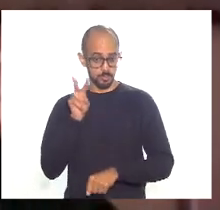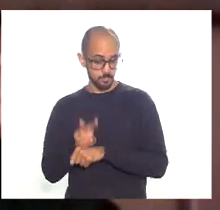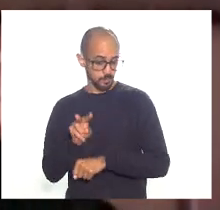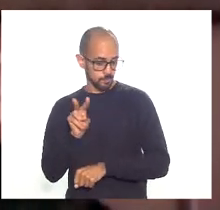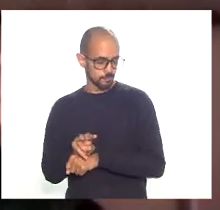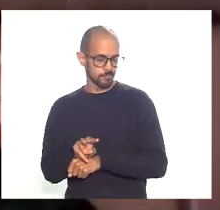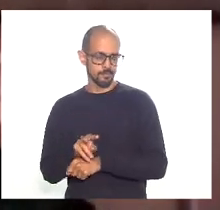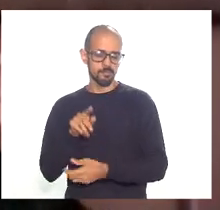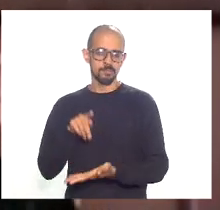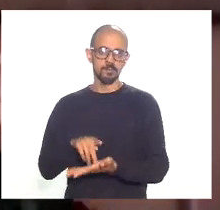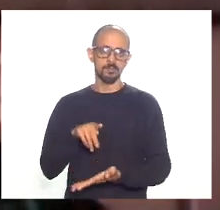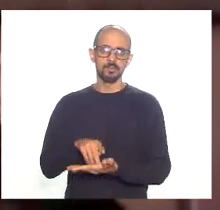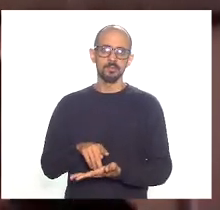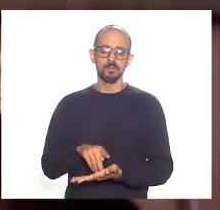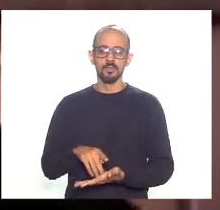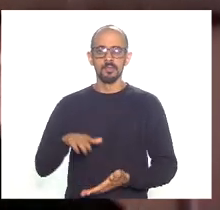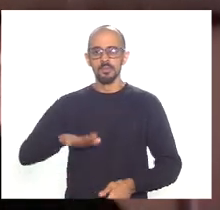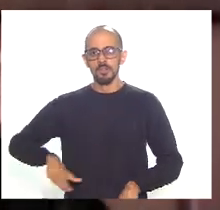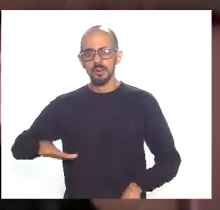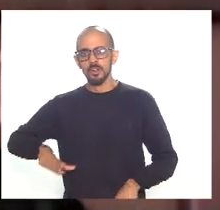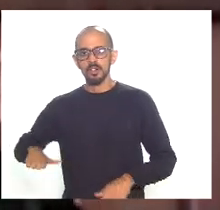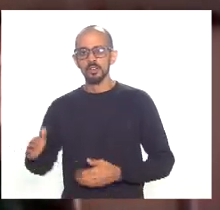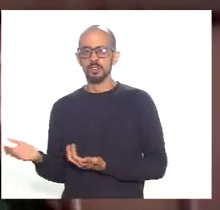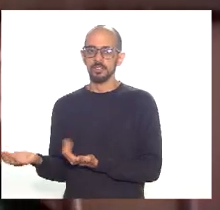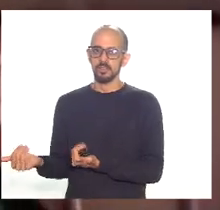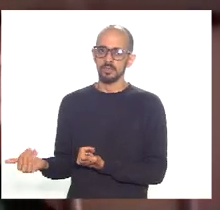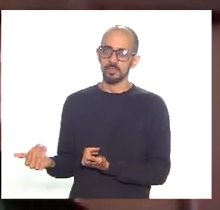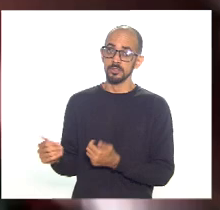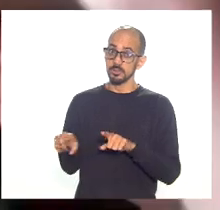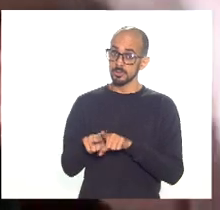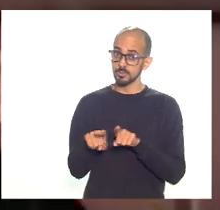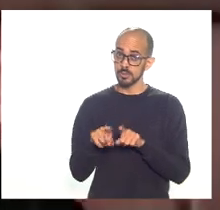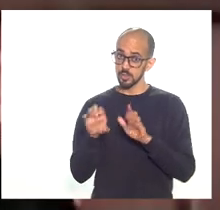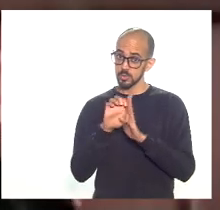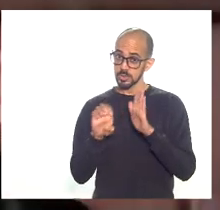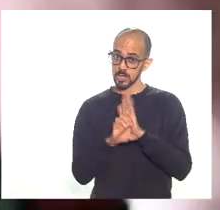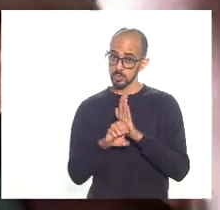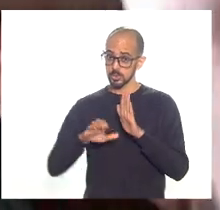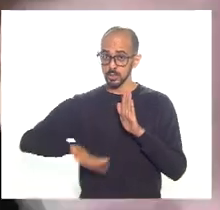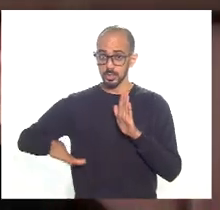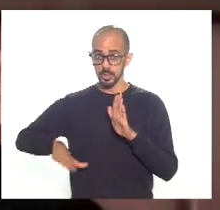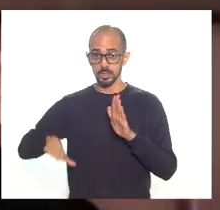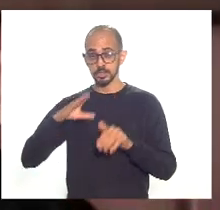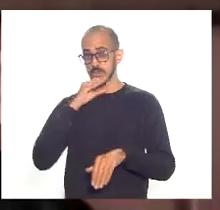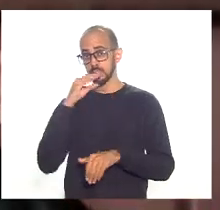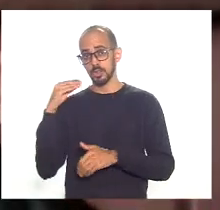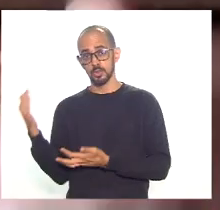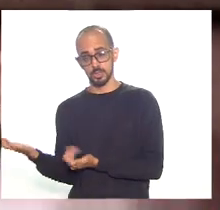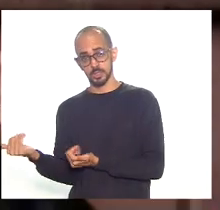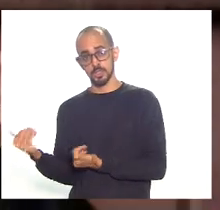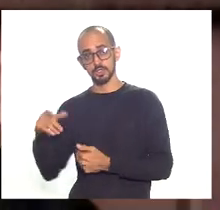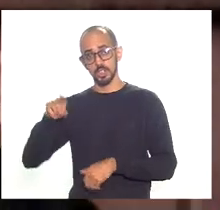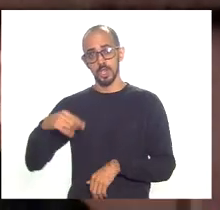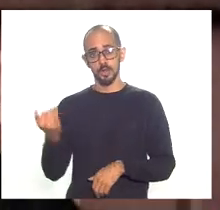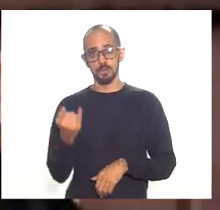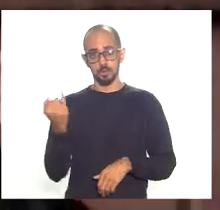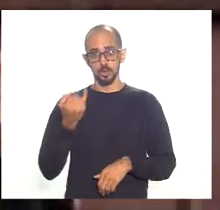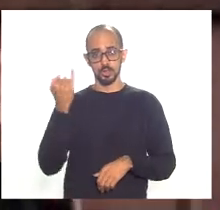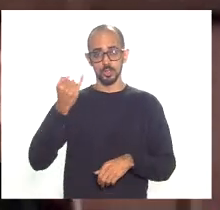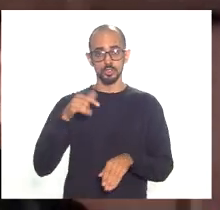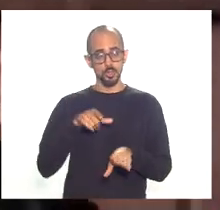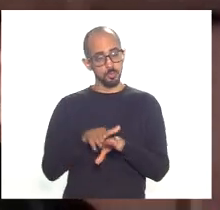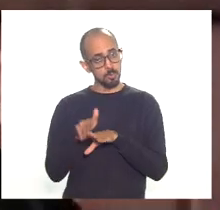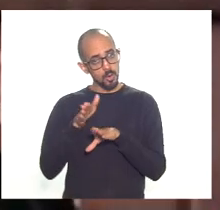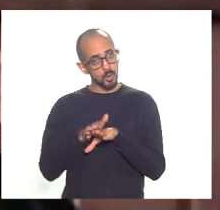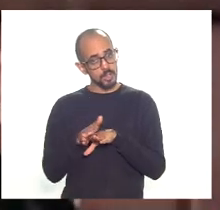à infância e adolescente, o Estatuto da Criança e do Adolescente, que é um marco, que é um norte, que a gente precisa